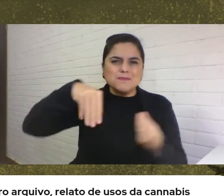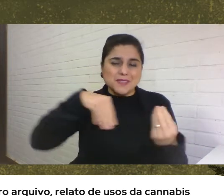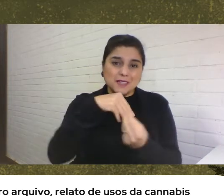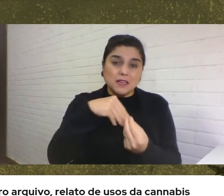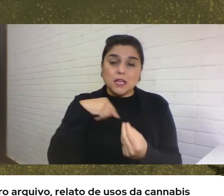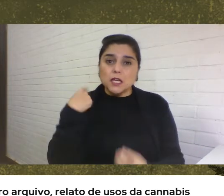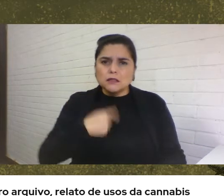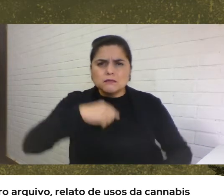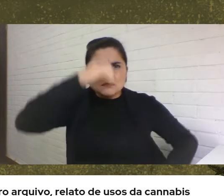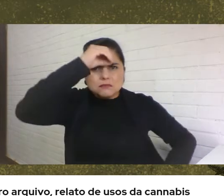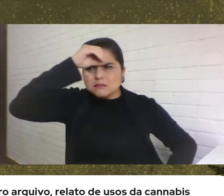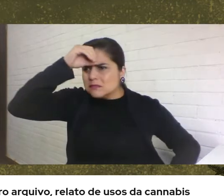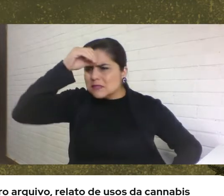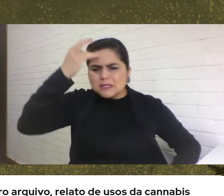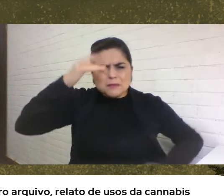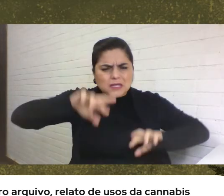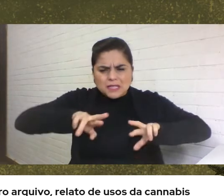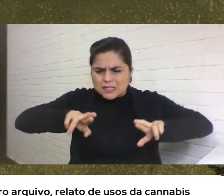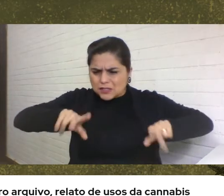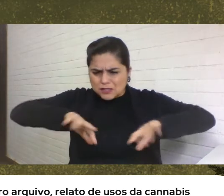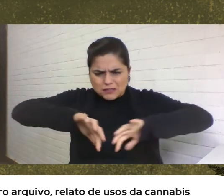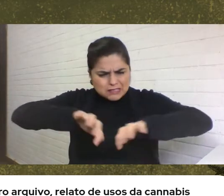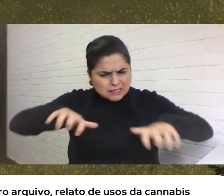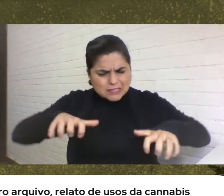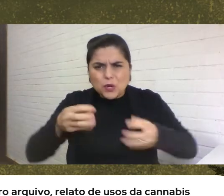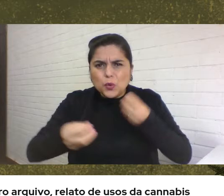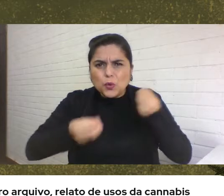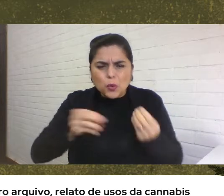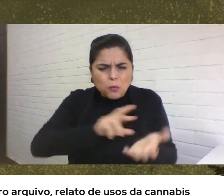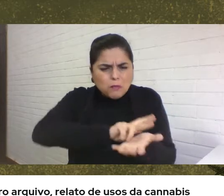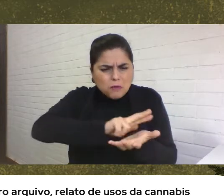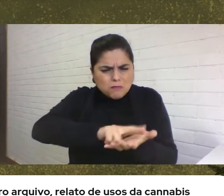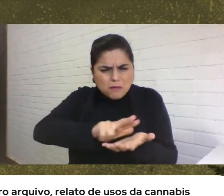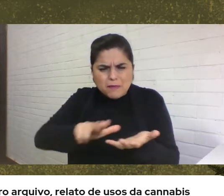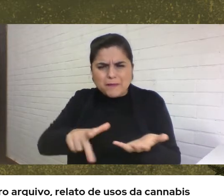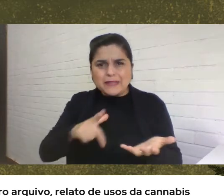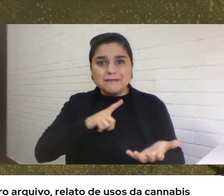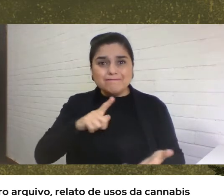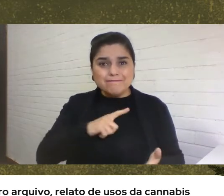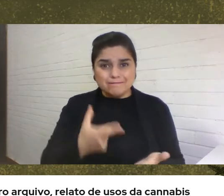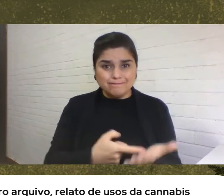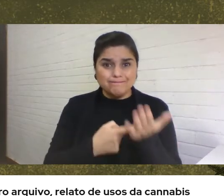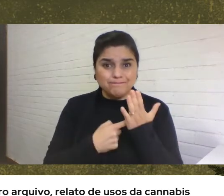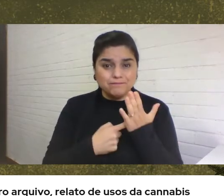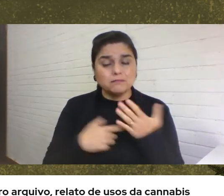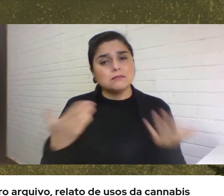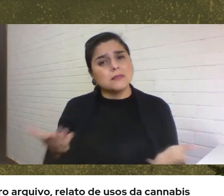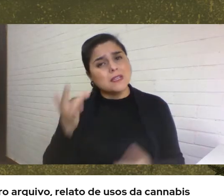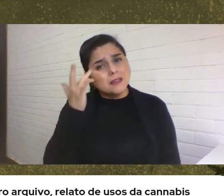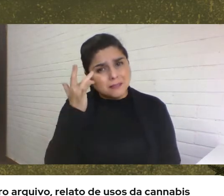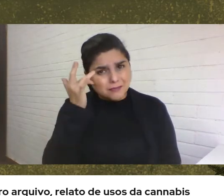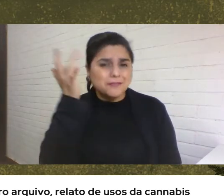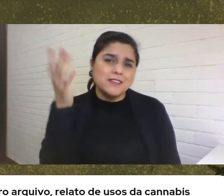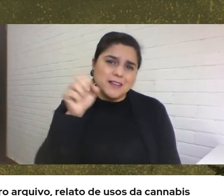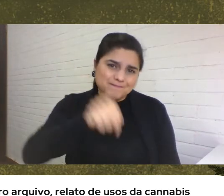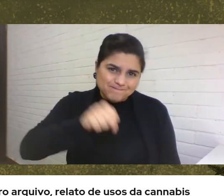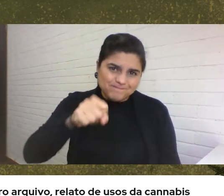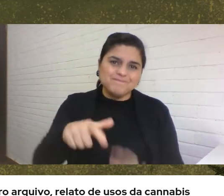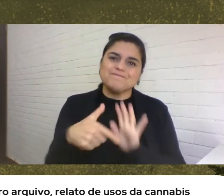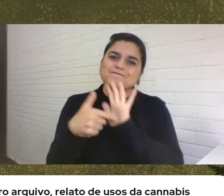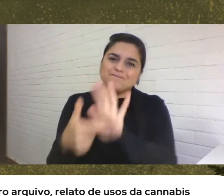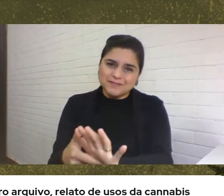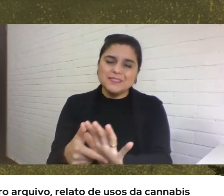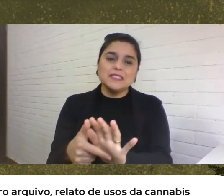verdadeiramente as diferenças entre estas várias substâncias. E era muito fácil saltar de umas para